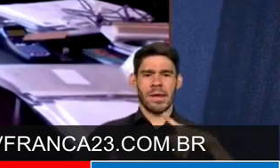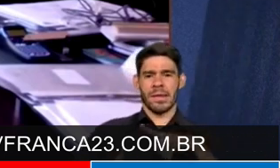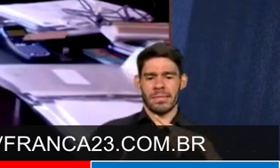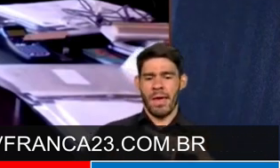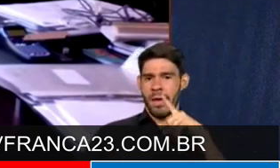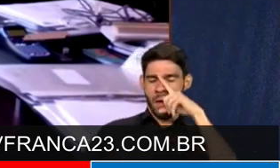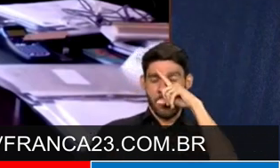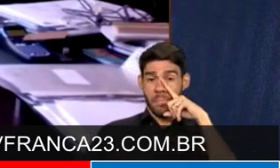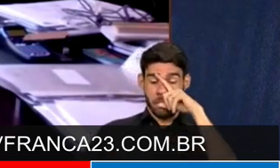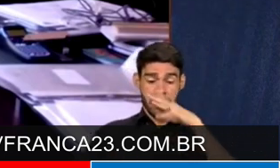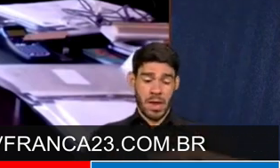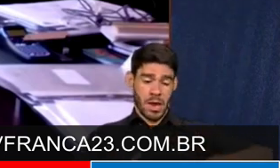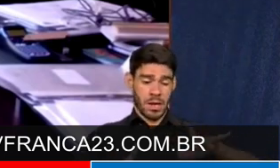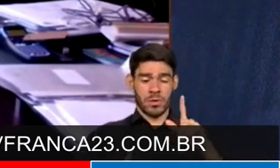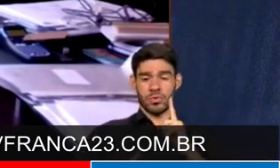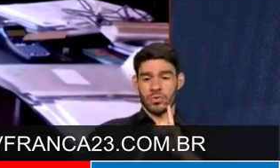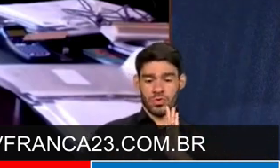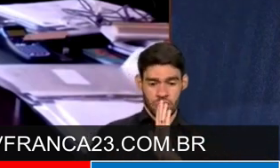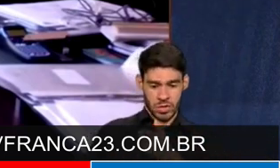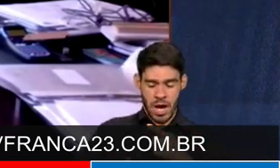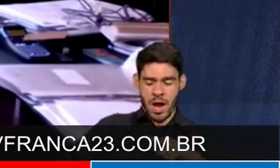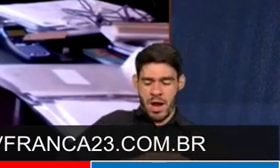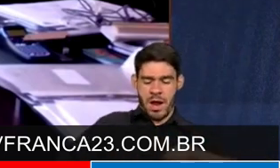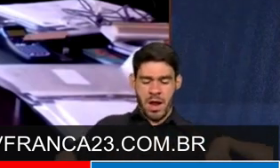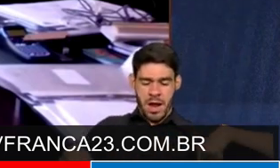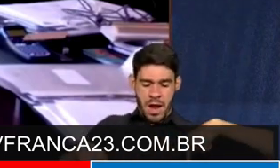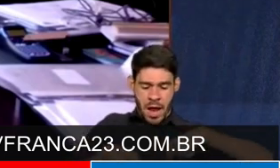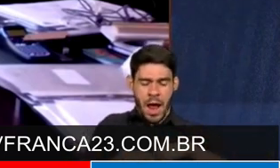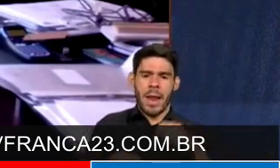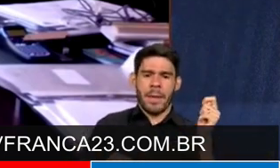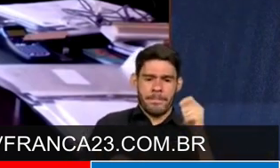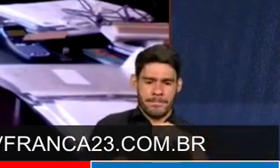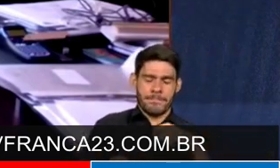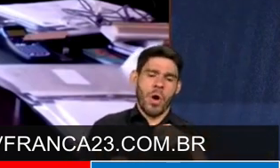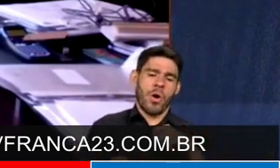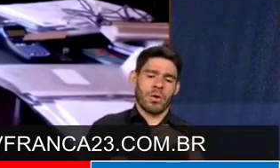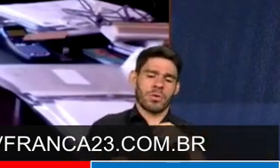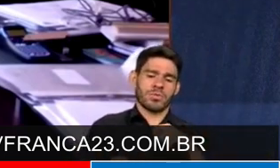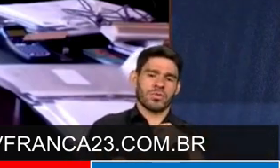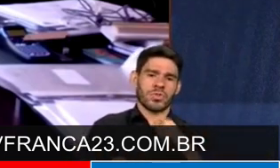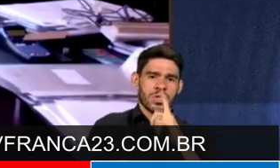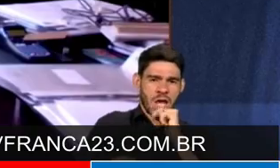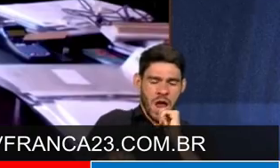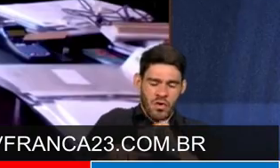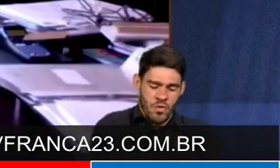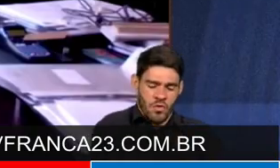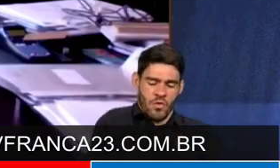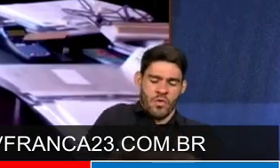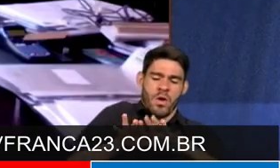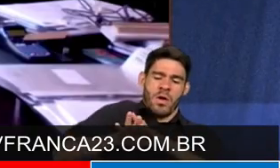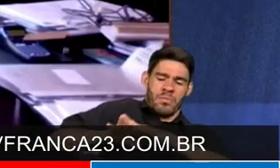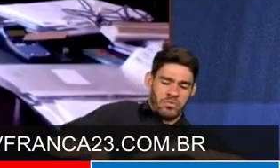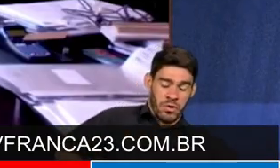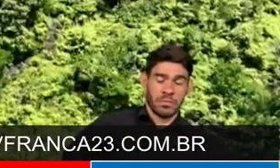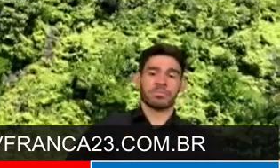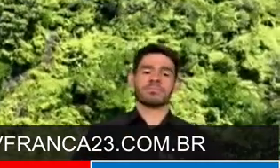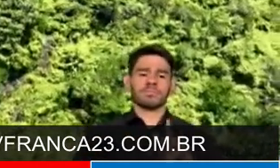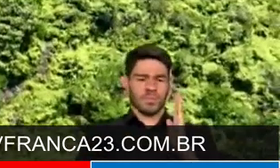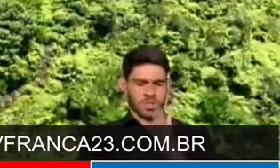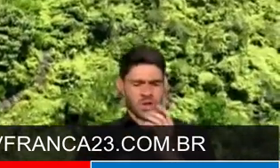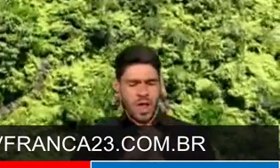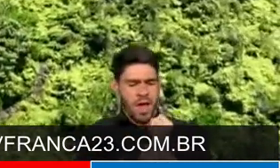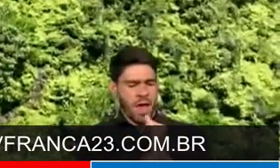Porque ali a gente já tinha uma área suscetível a alagamento e a escorregamento já mapeada há muitos anos.